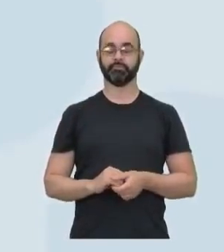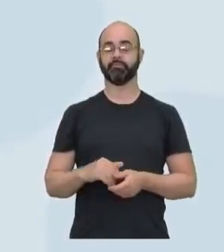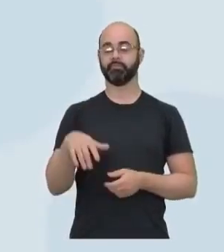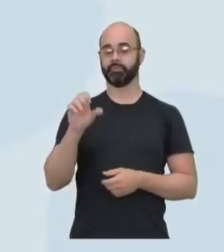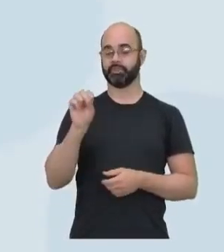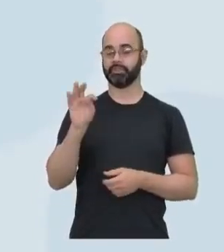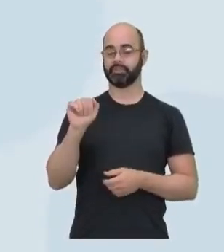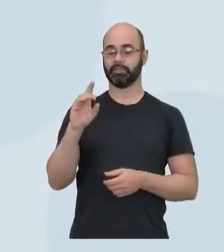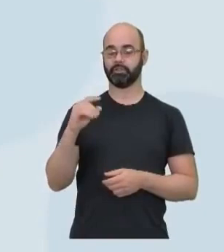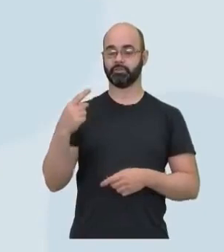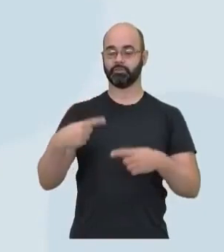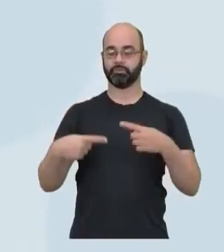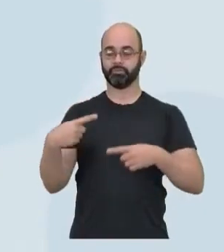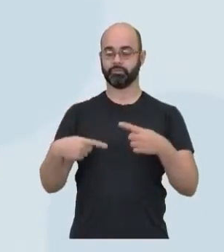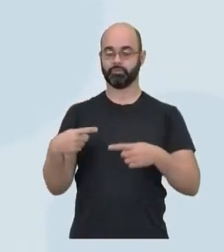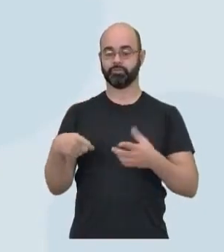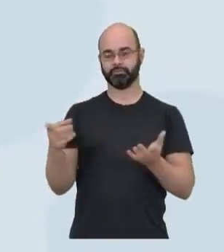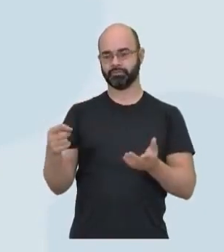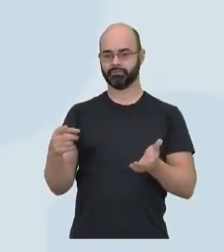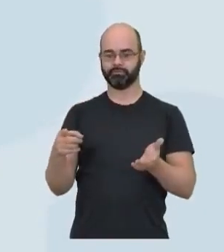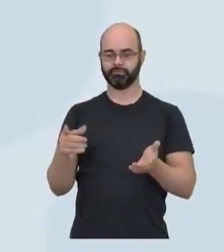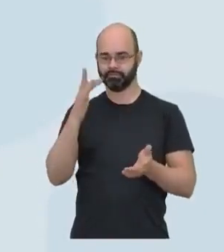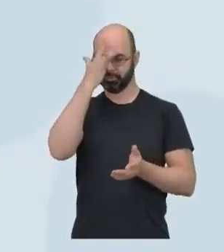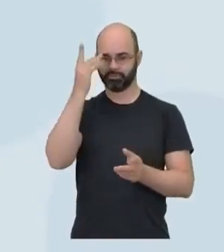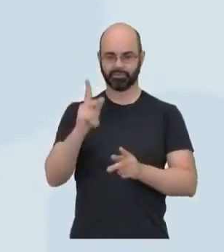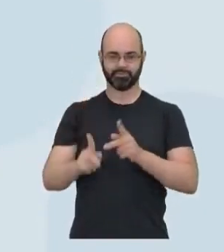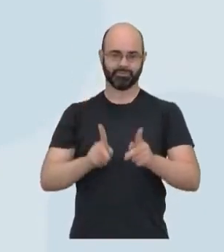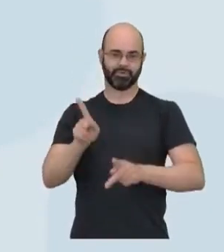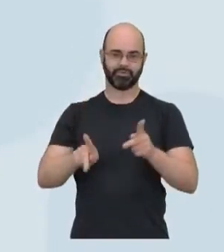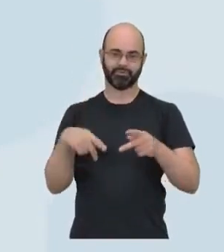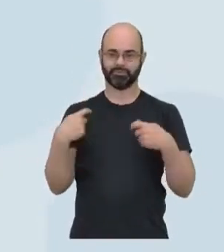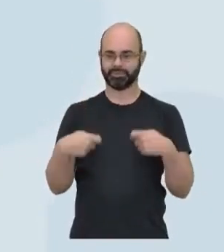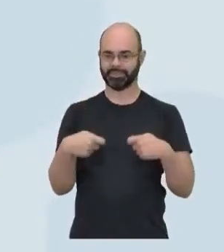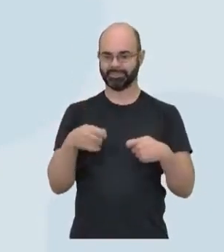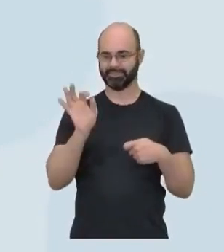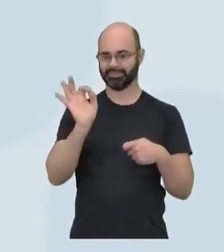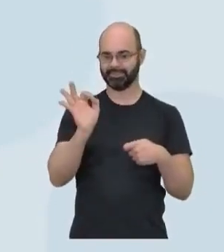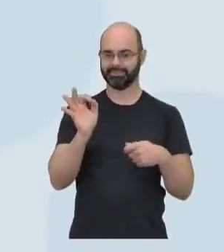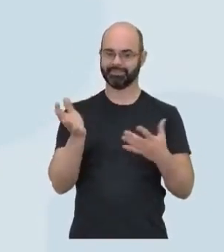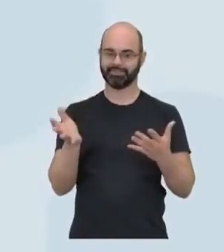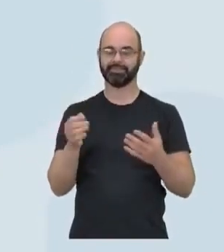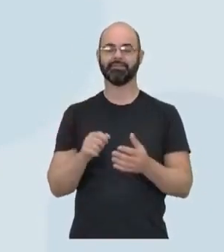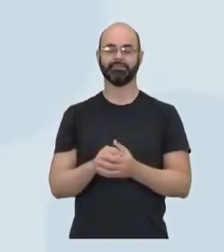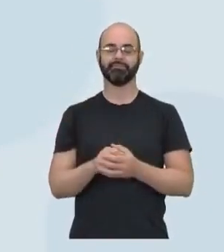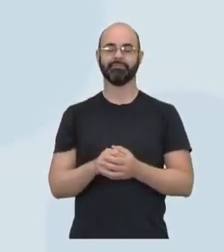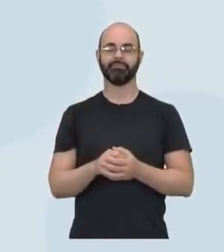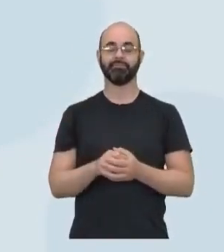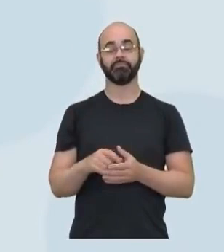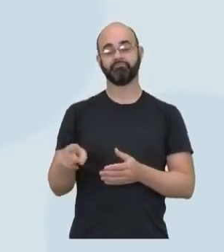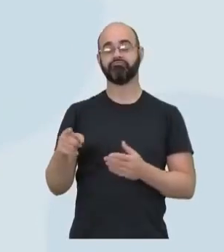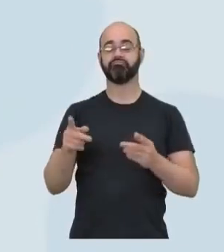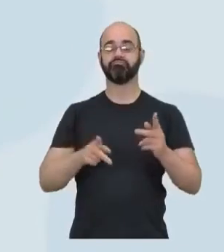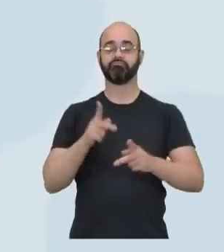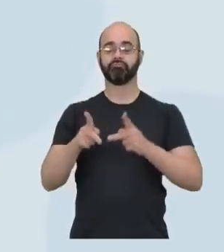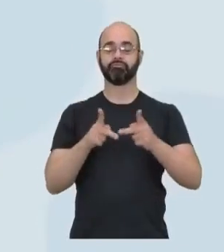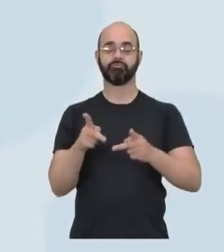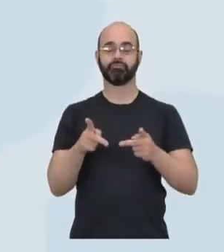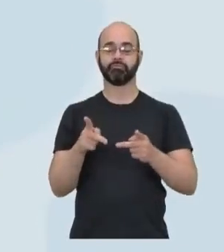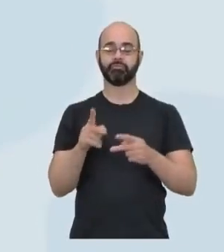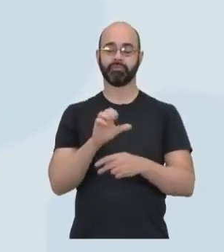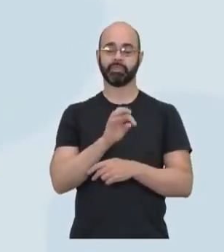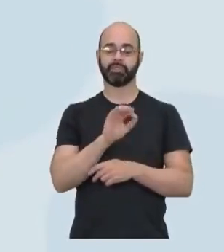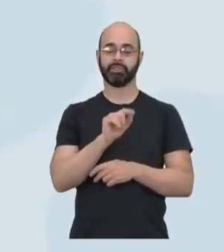nós tenhamos um povo, né? E aí, nós precisamos colocar também no nosso Estado o povo, que são